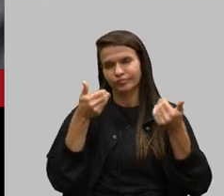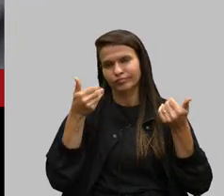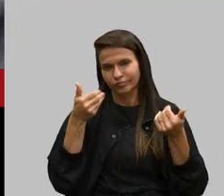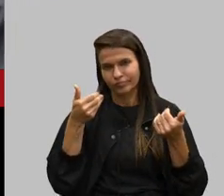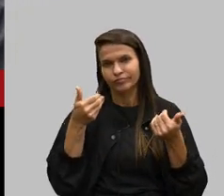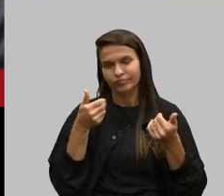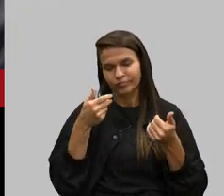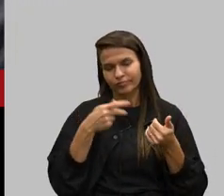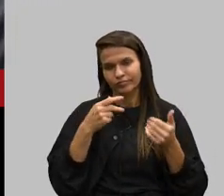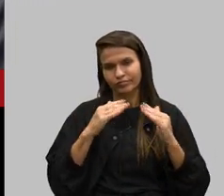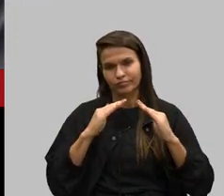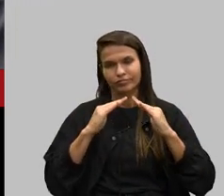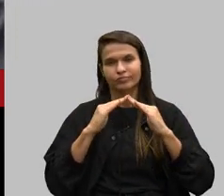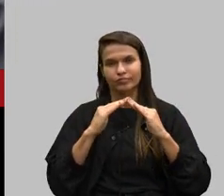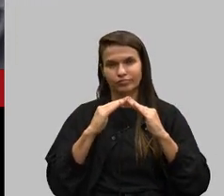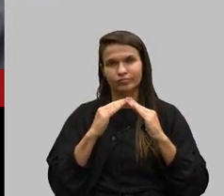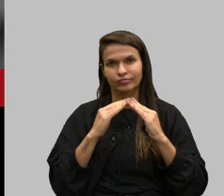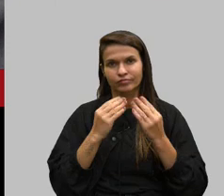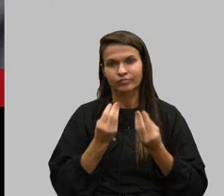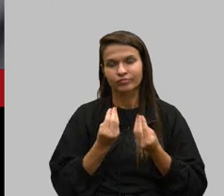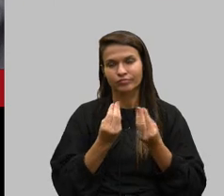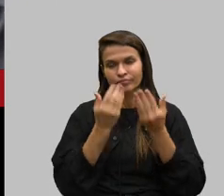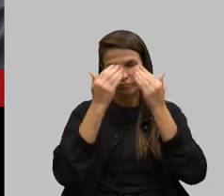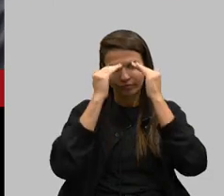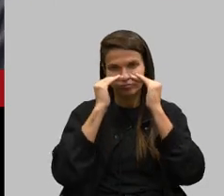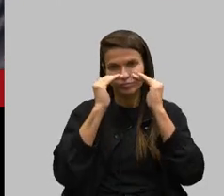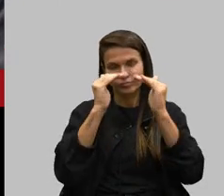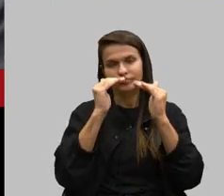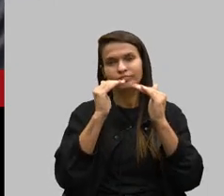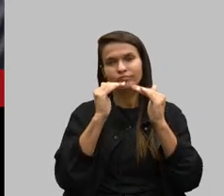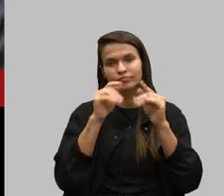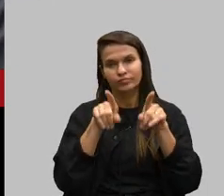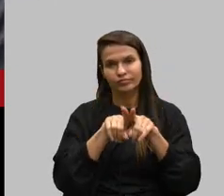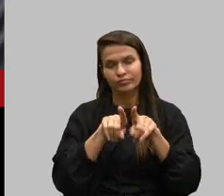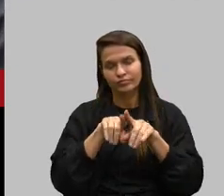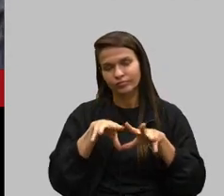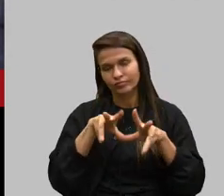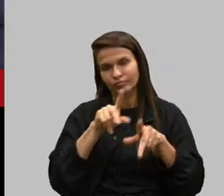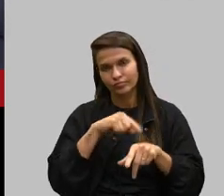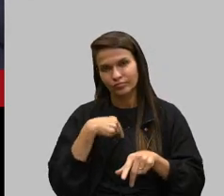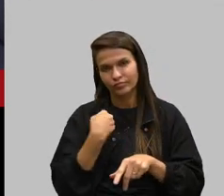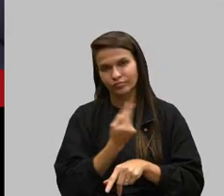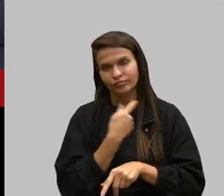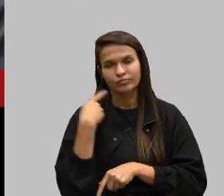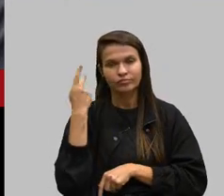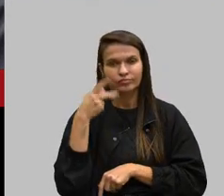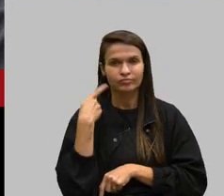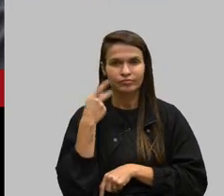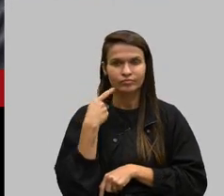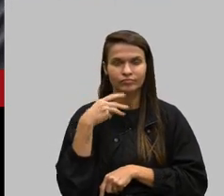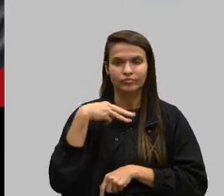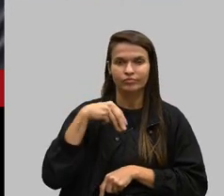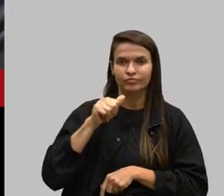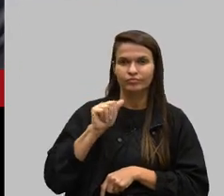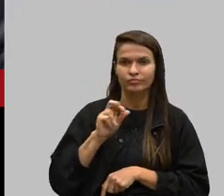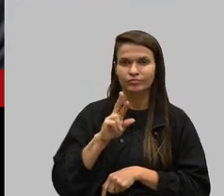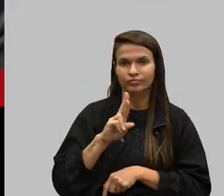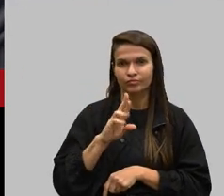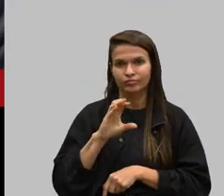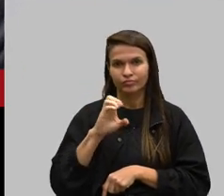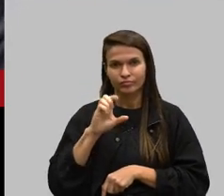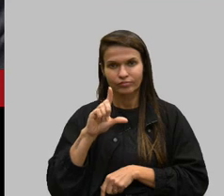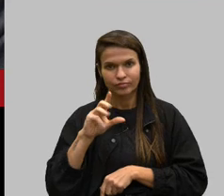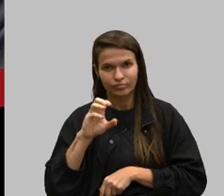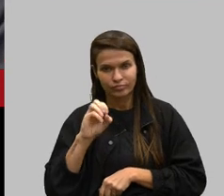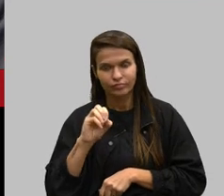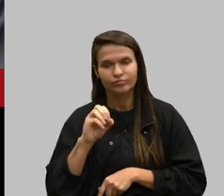nessa casa trazendo o respeito a consideração de todos nossos parlamentares Marcelo que tem